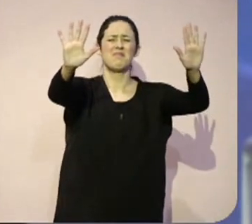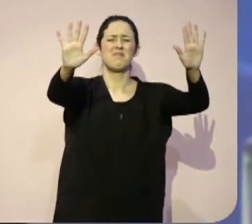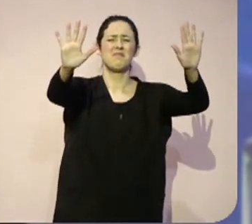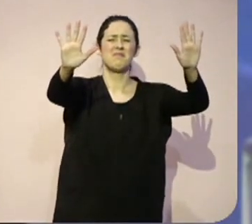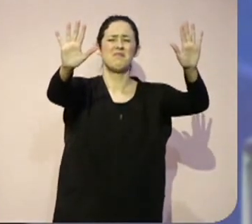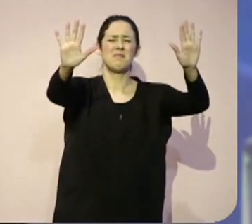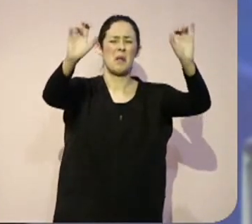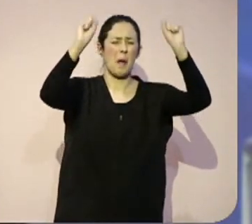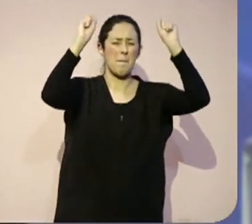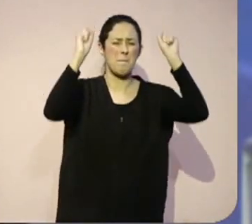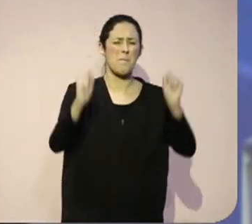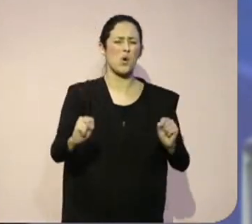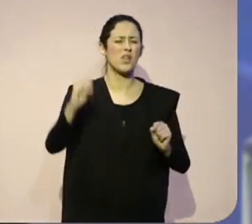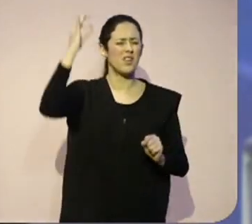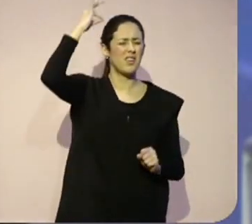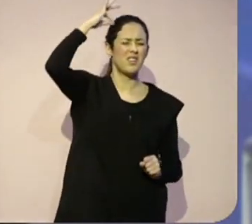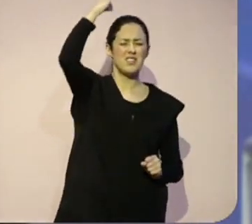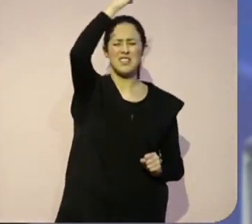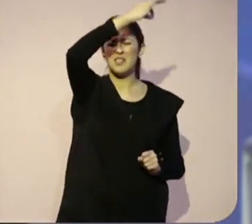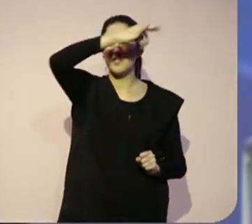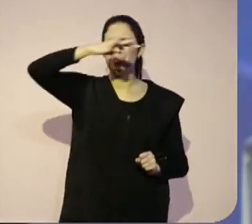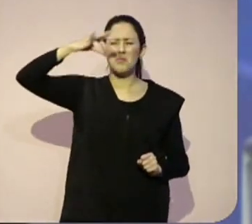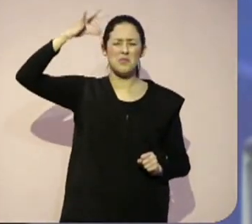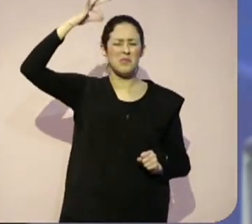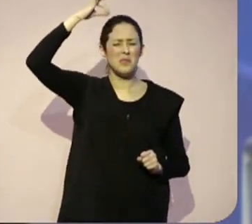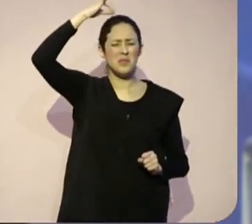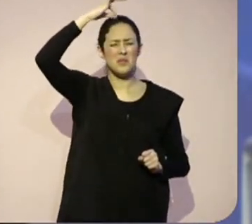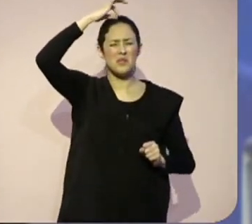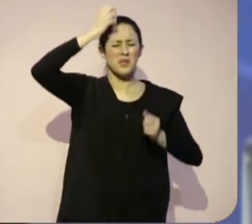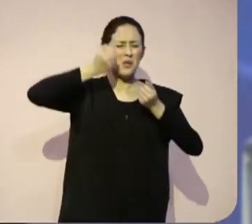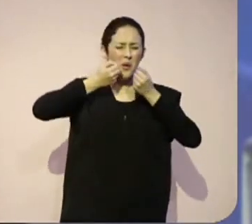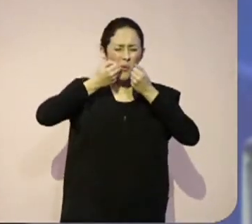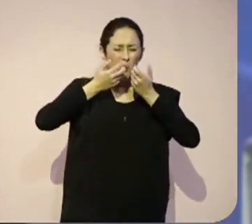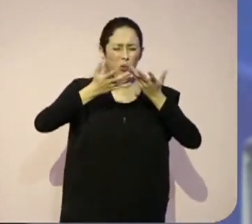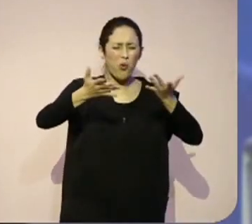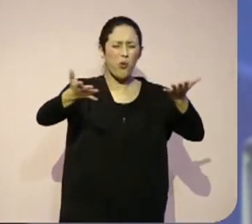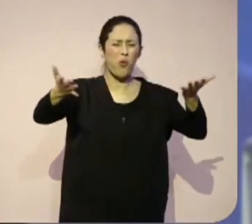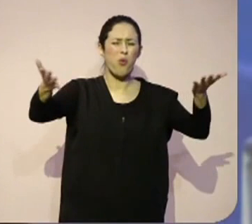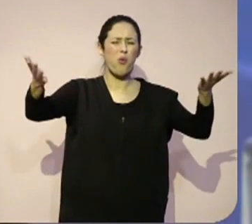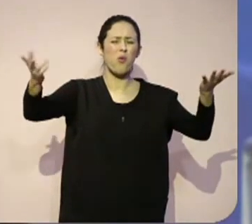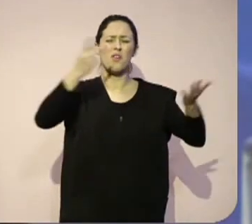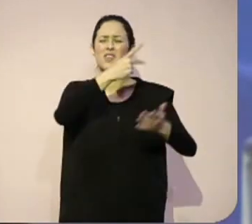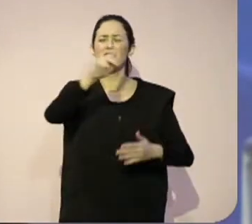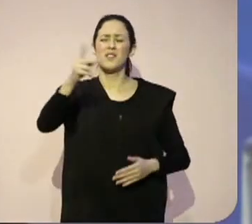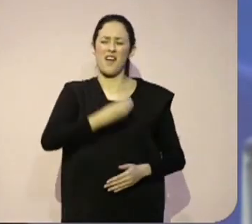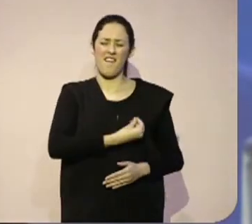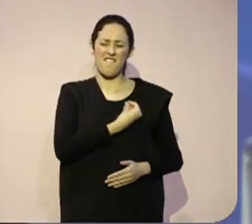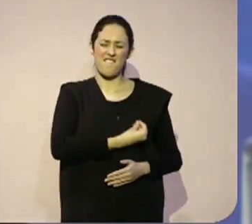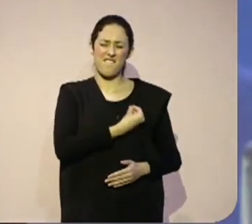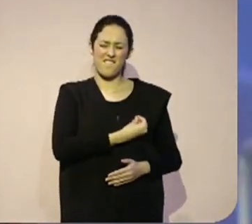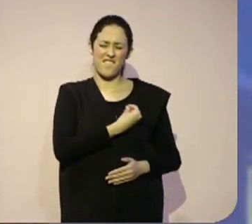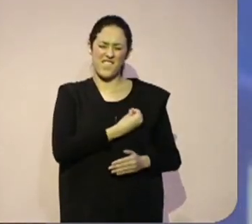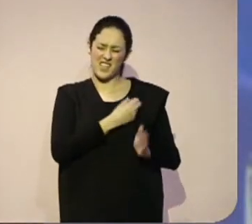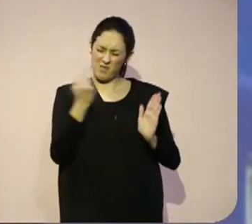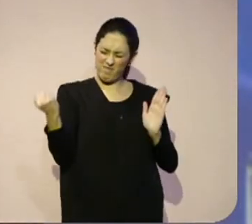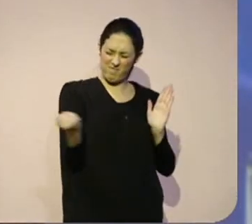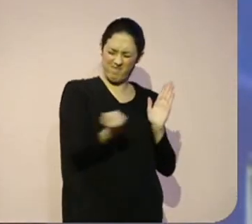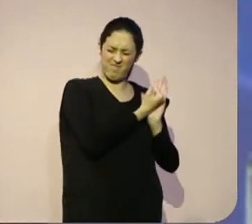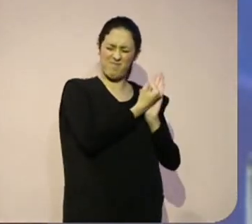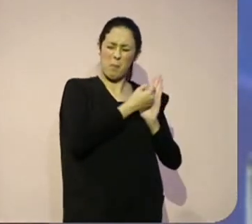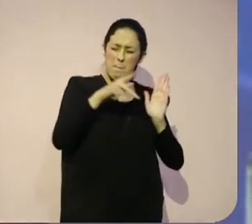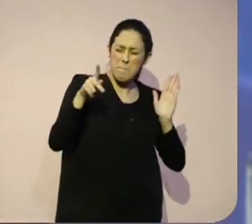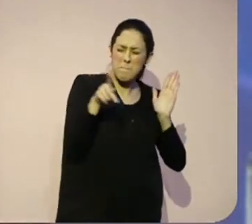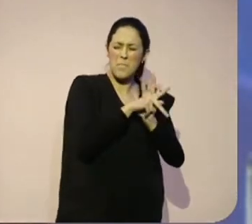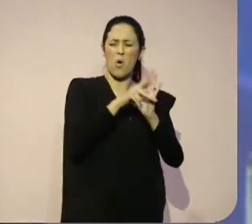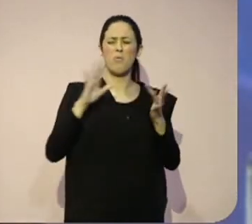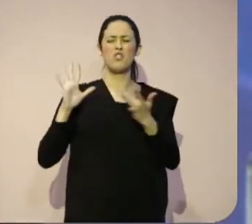o teu Espírito Santo e sela essas vidas como propriedade de